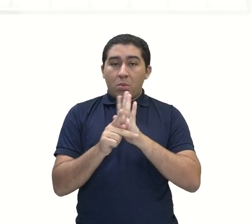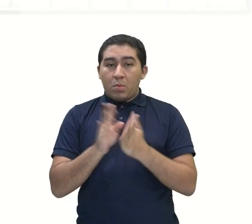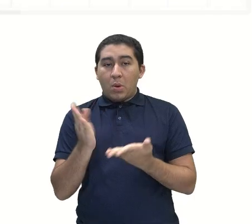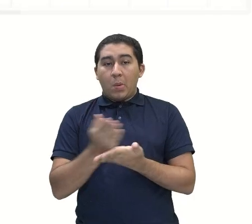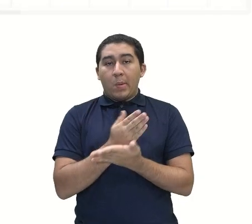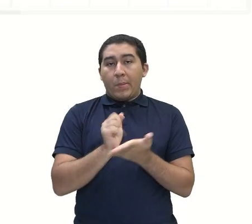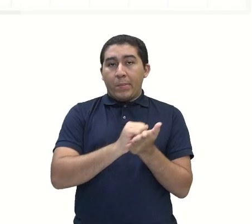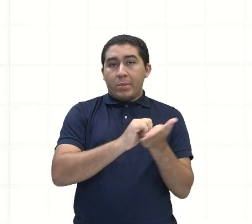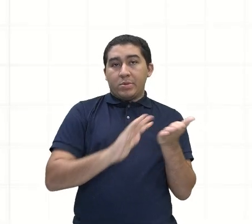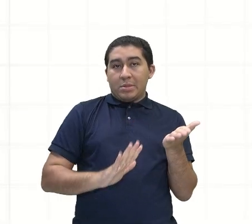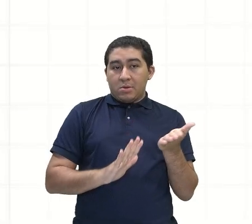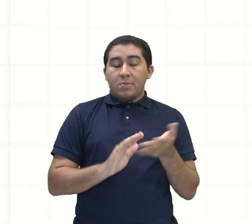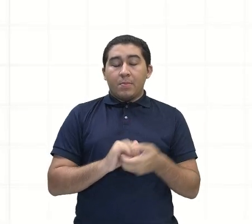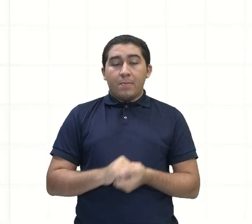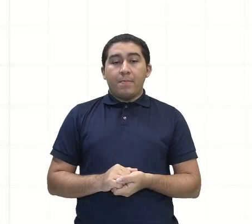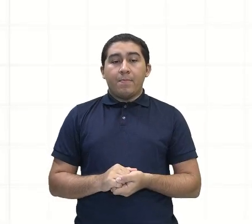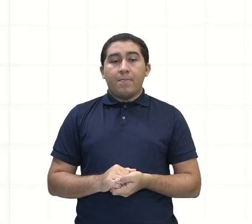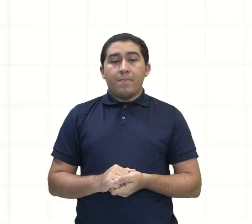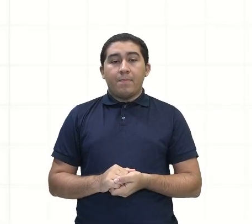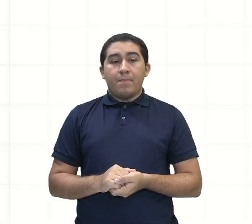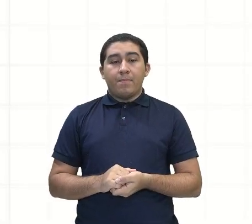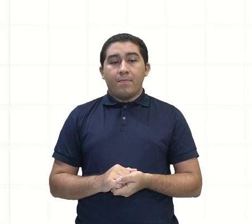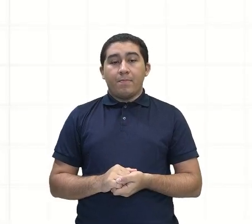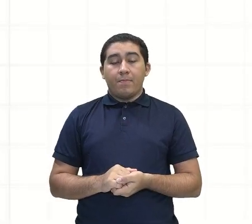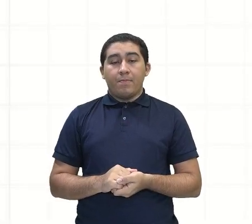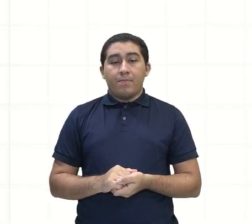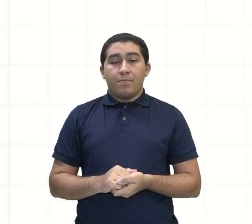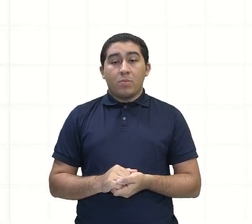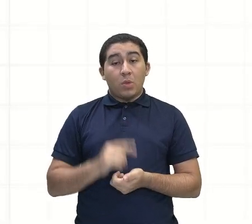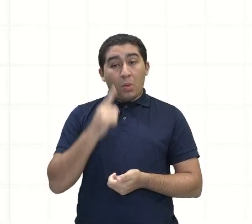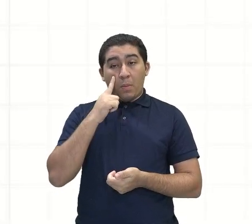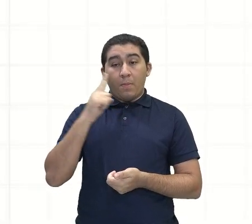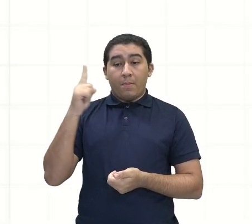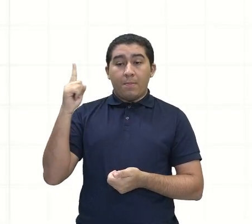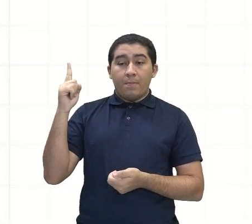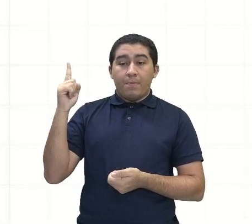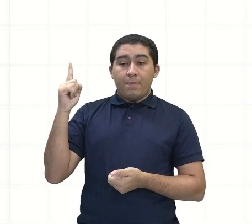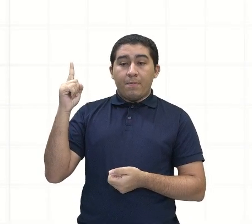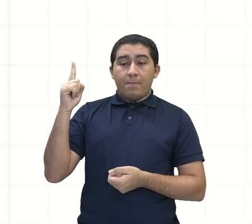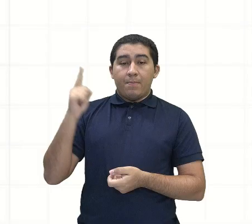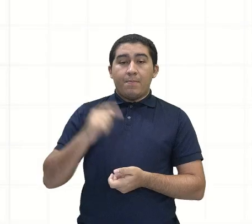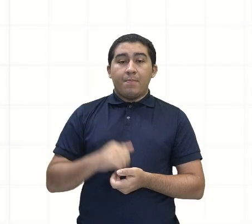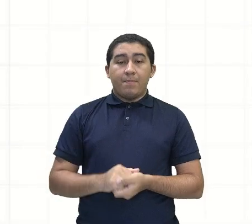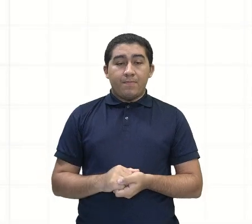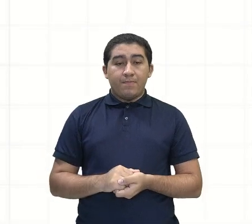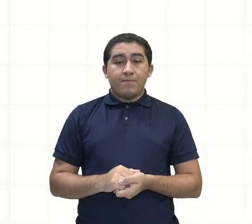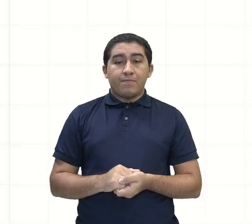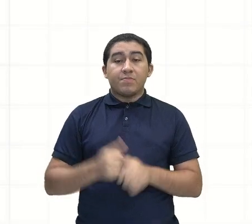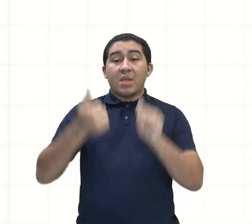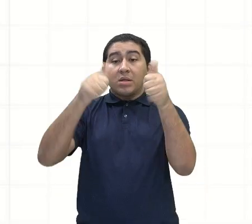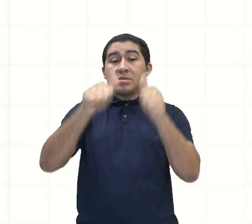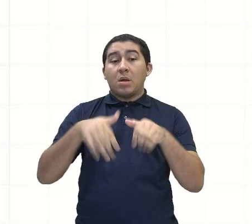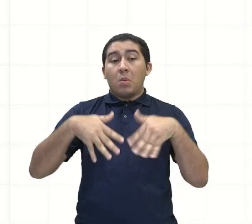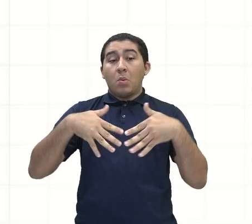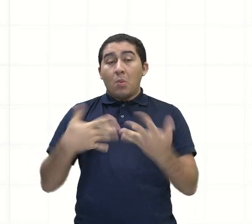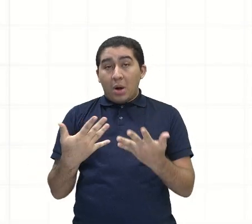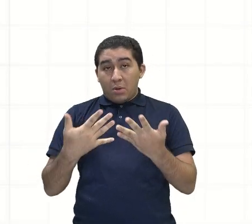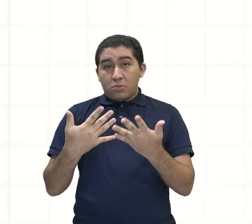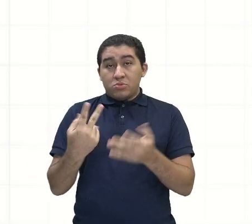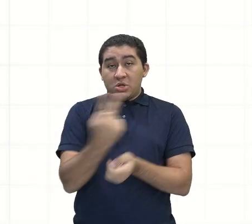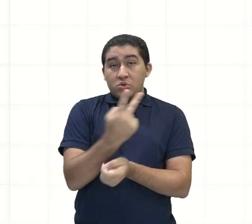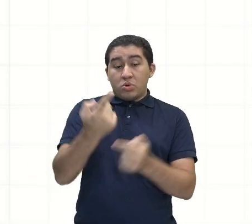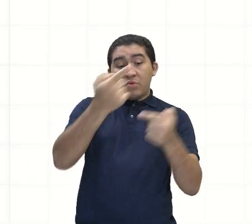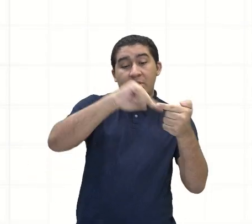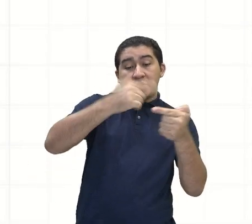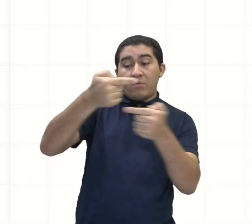alguns exemplos, tá? Então veja, vamos verificar quais das igualdades abaixo